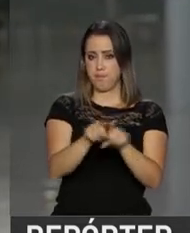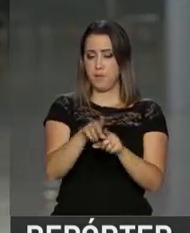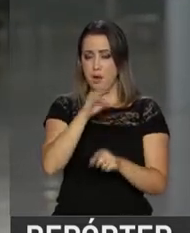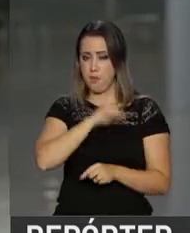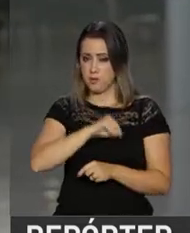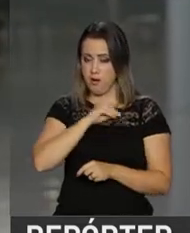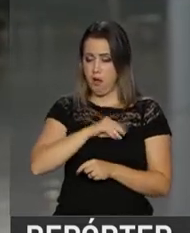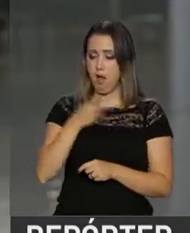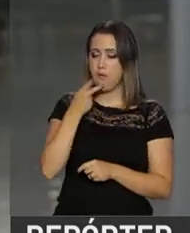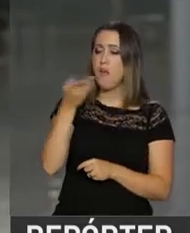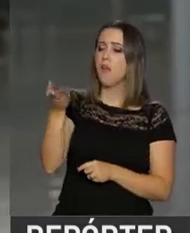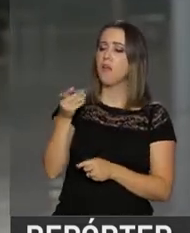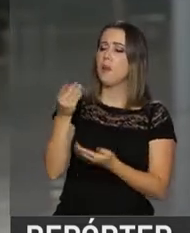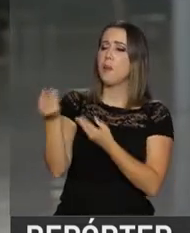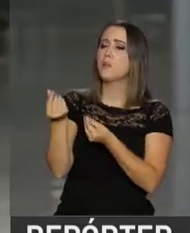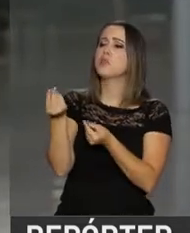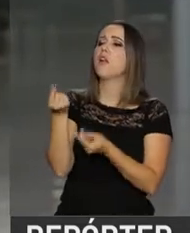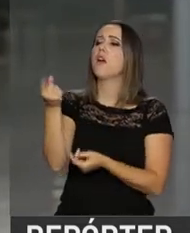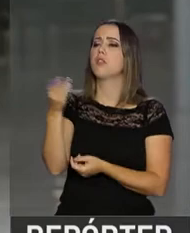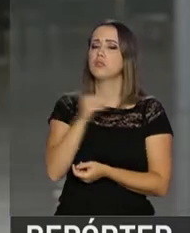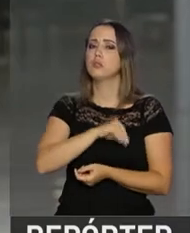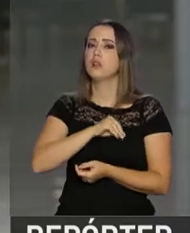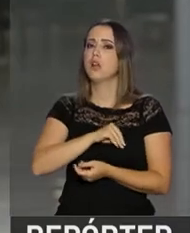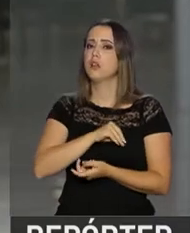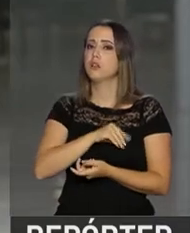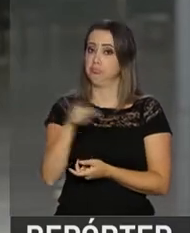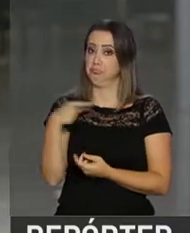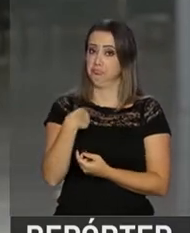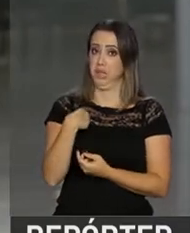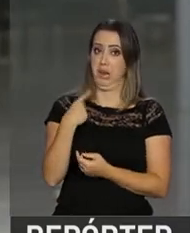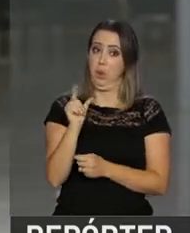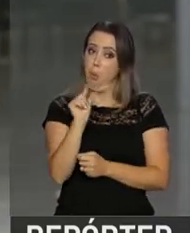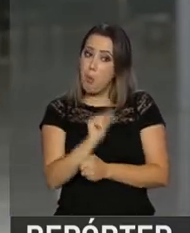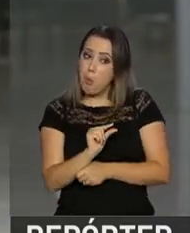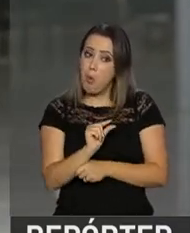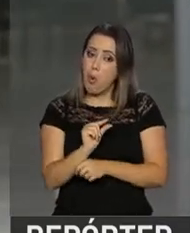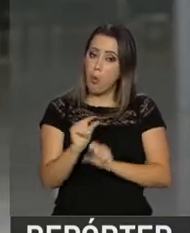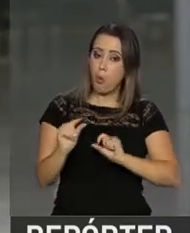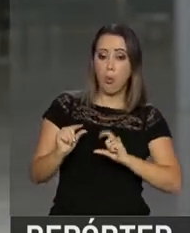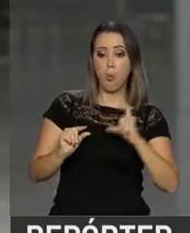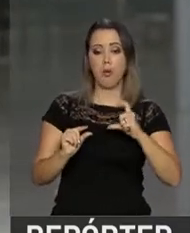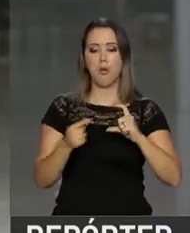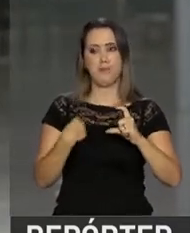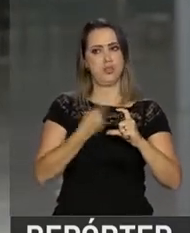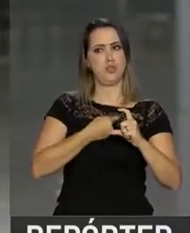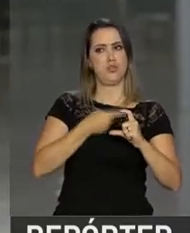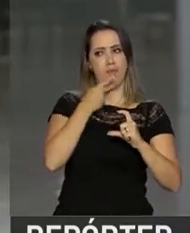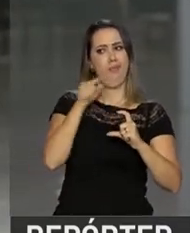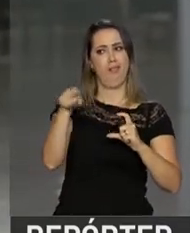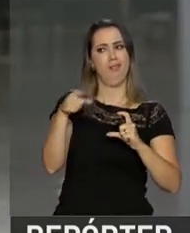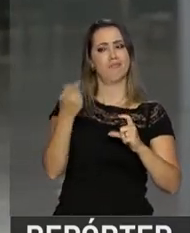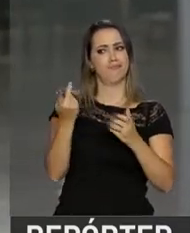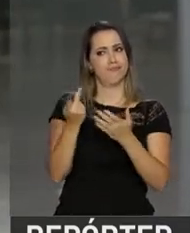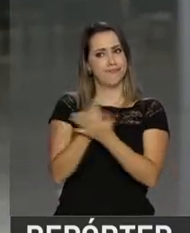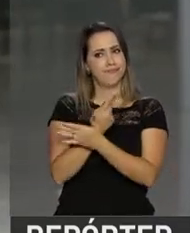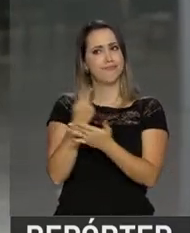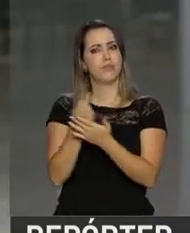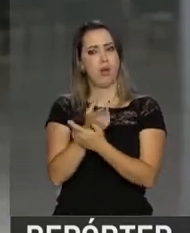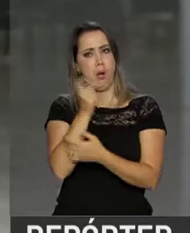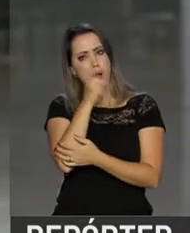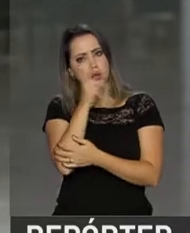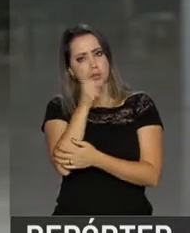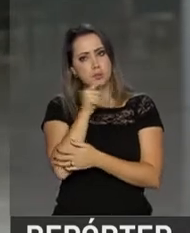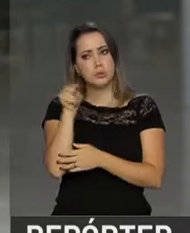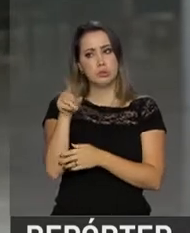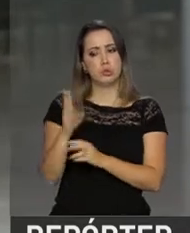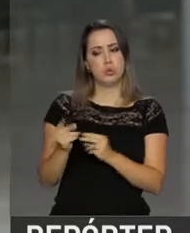não existe ela mantém o benefício agora se nós comprovarmos ou ela não comparecer de que a